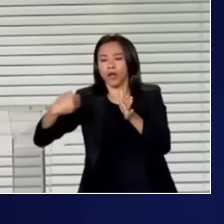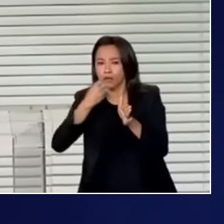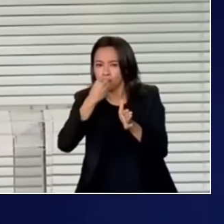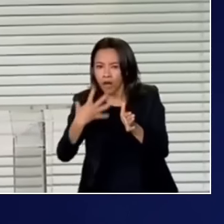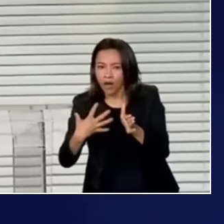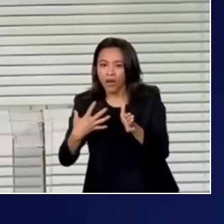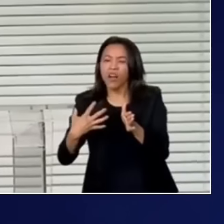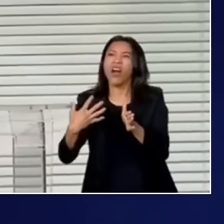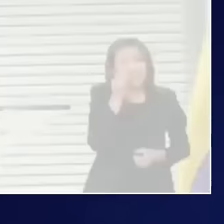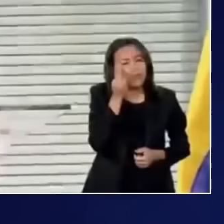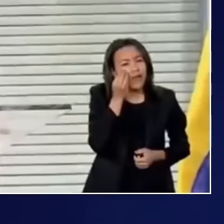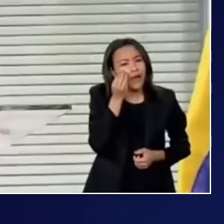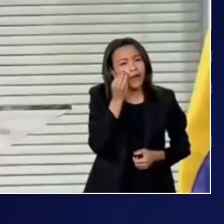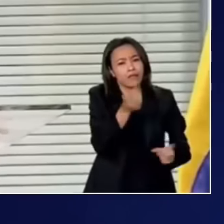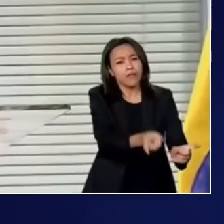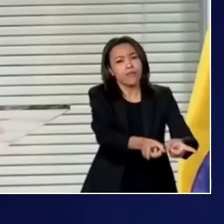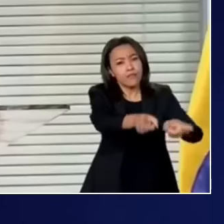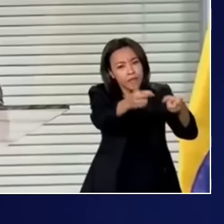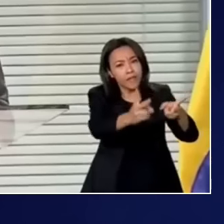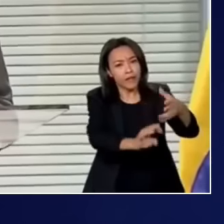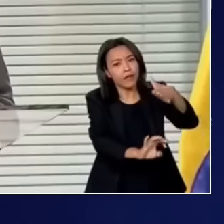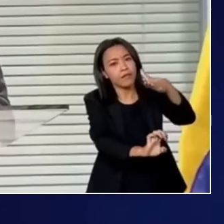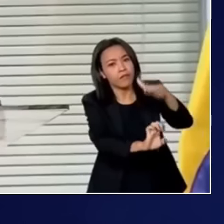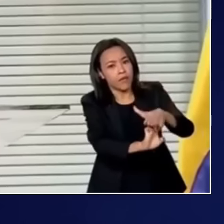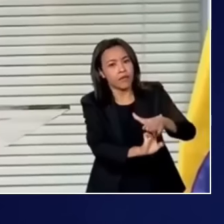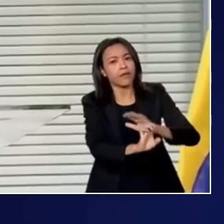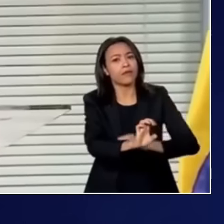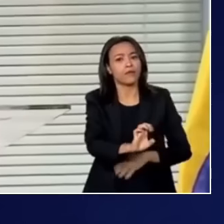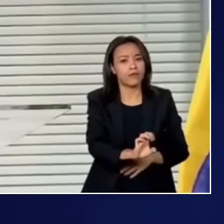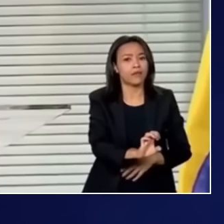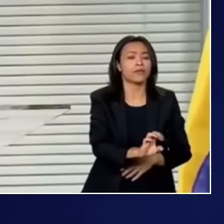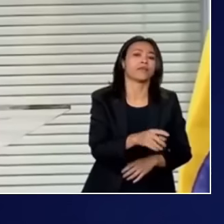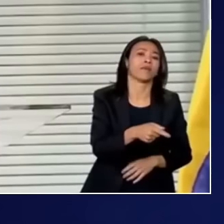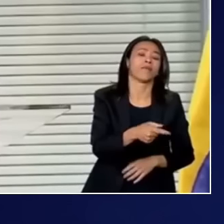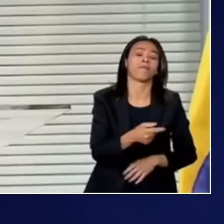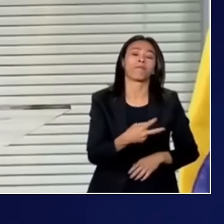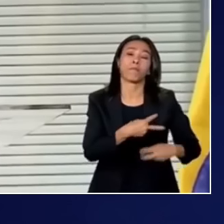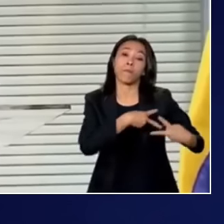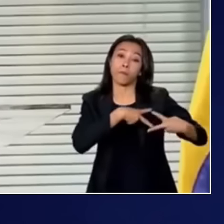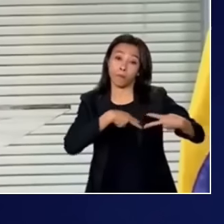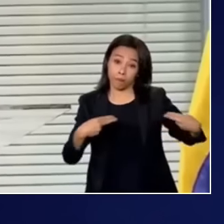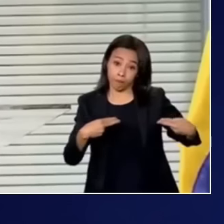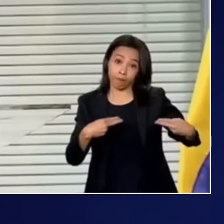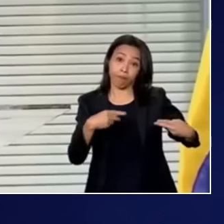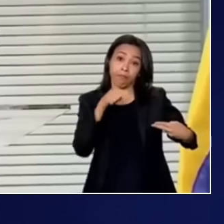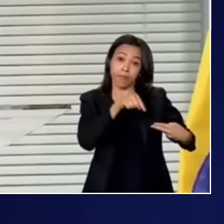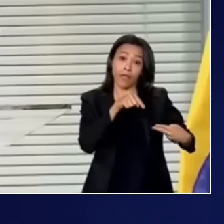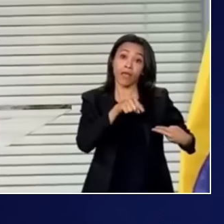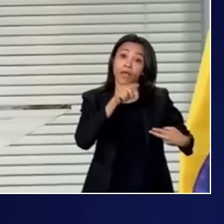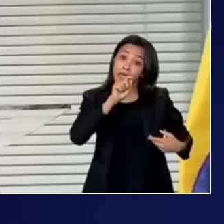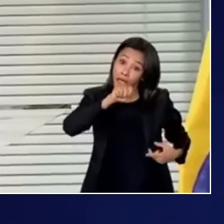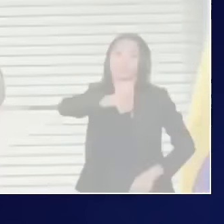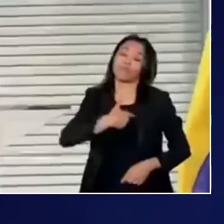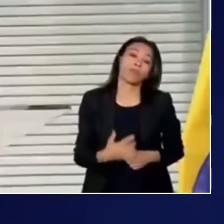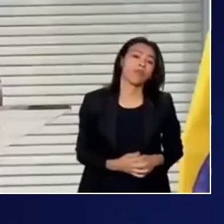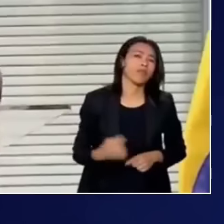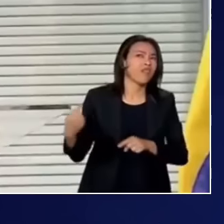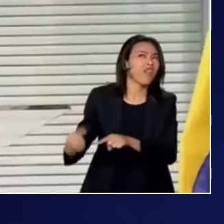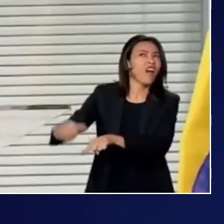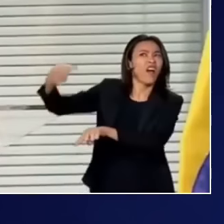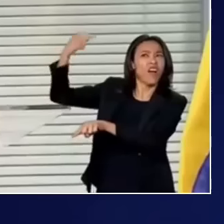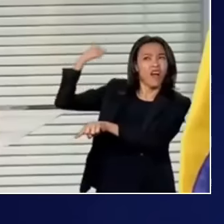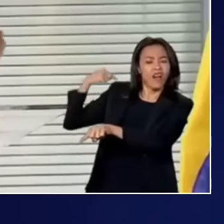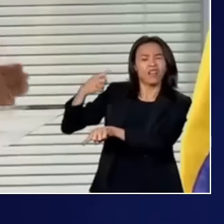do estrangeiro ao invés da gente tratar a Petrobrás como uma empresa orgulho desse país